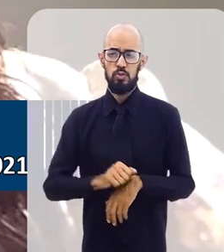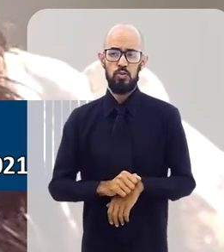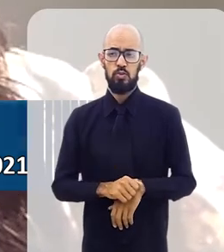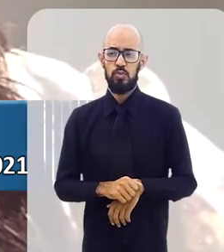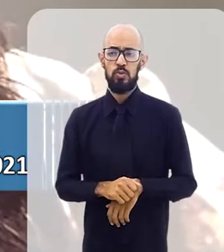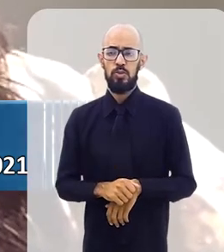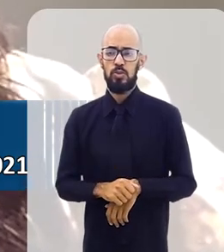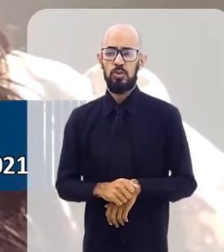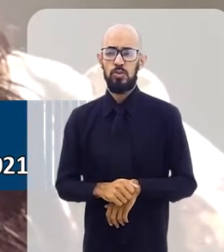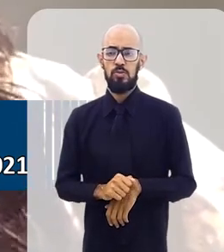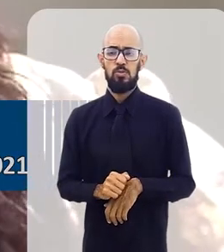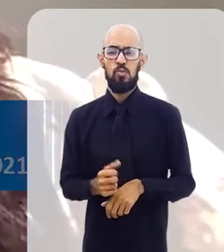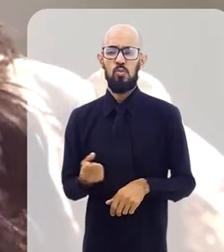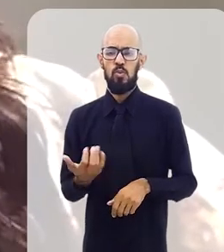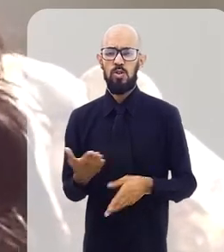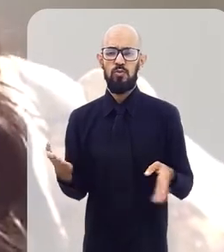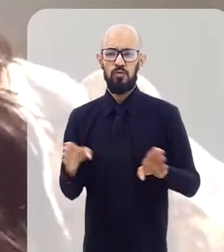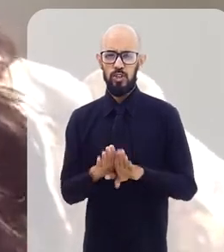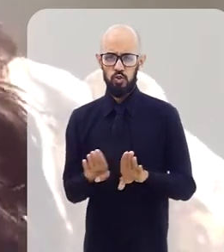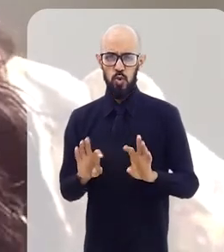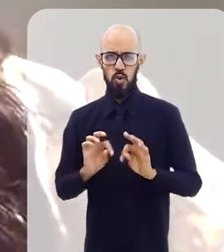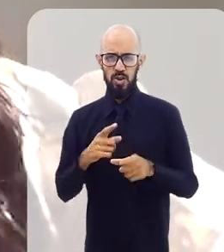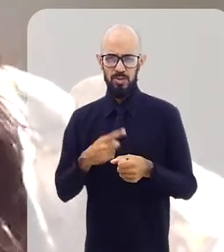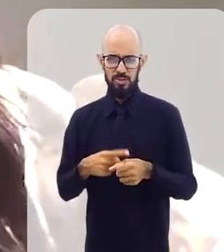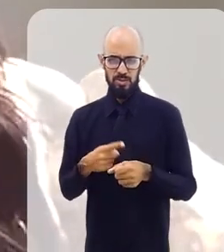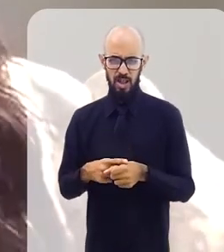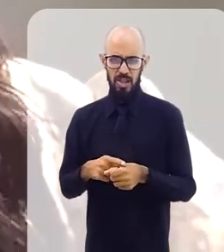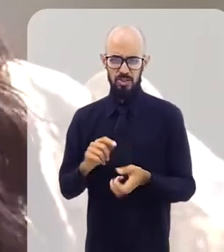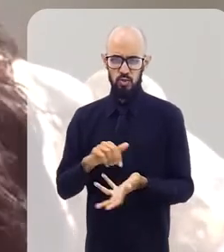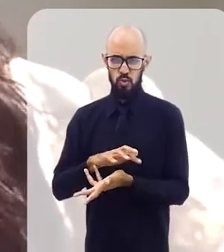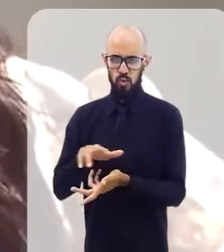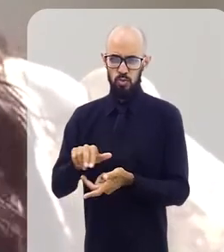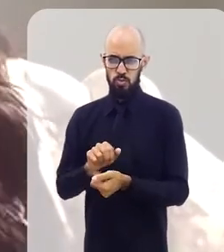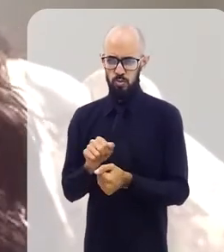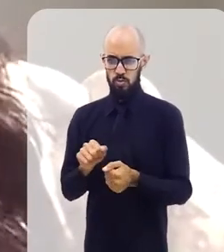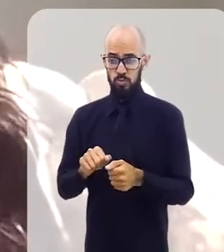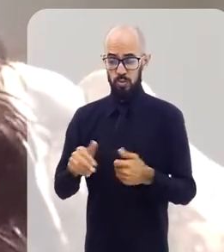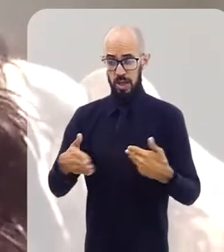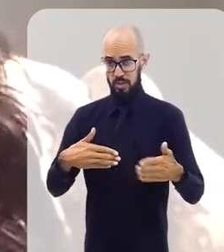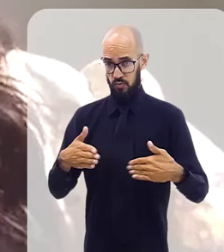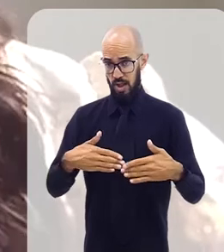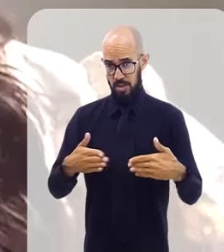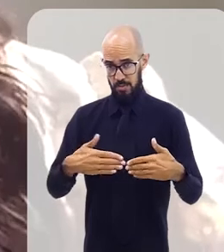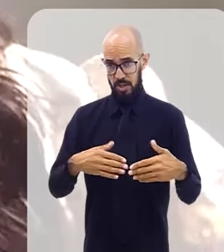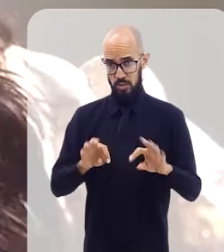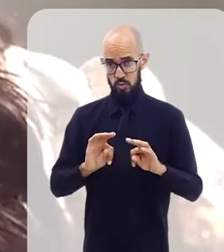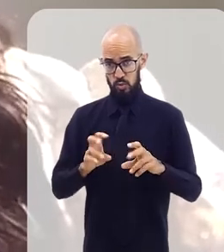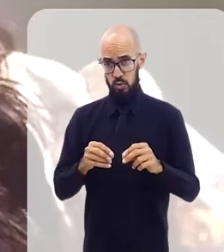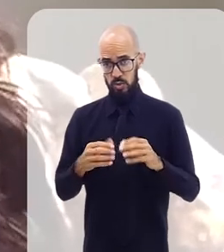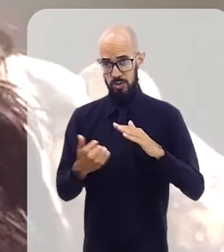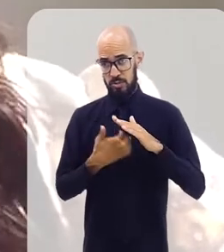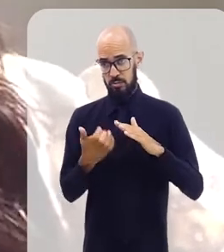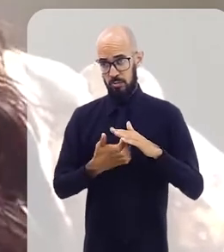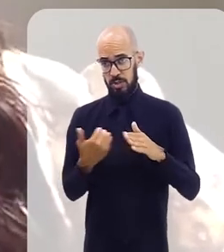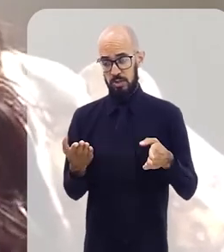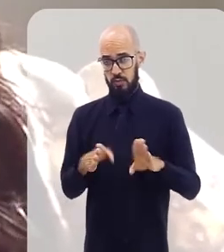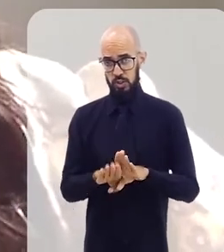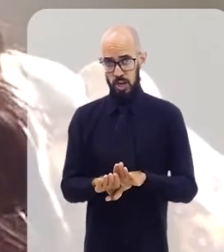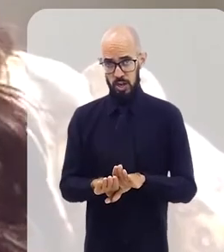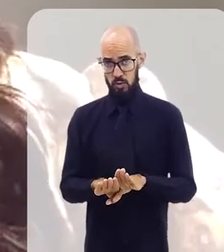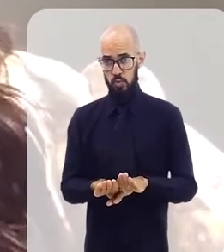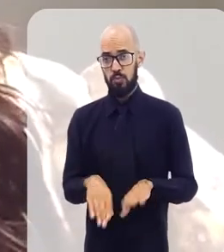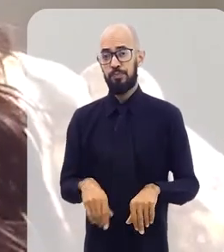né, nessa fase do lockdown no mundo todo, né, com o fechamento de lojas e fábricas, ficou mais